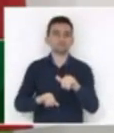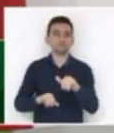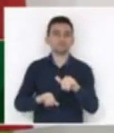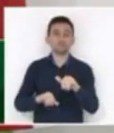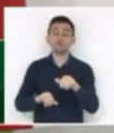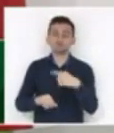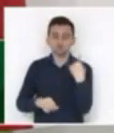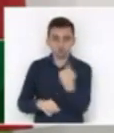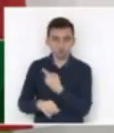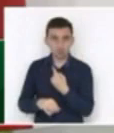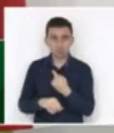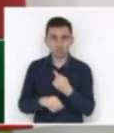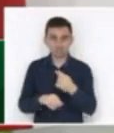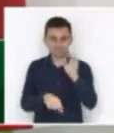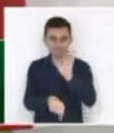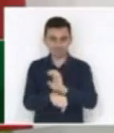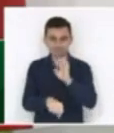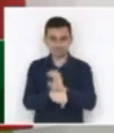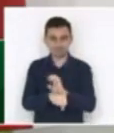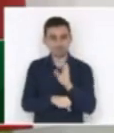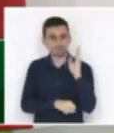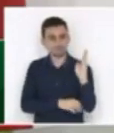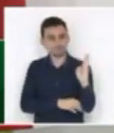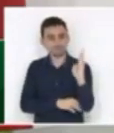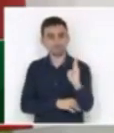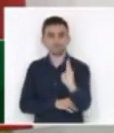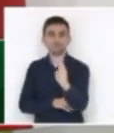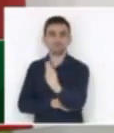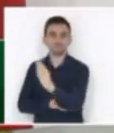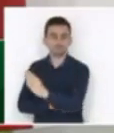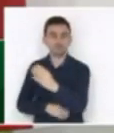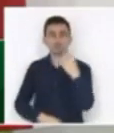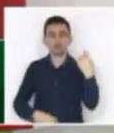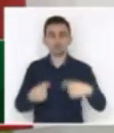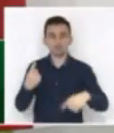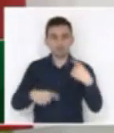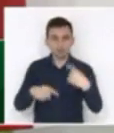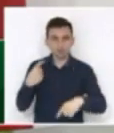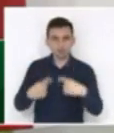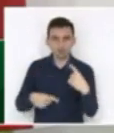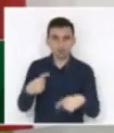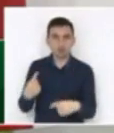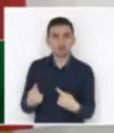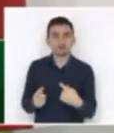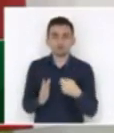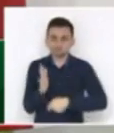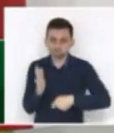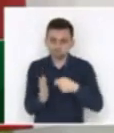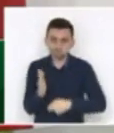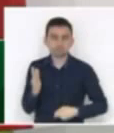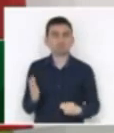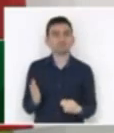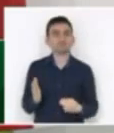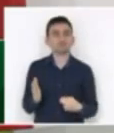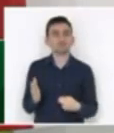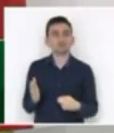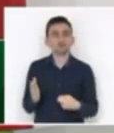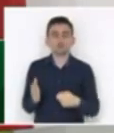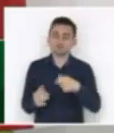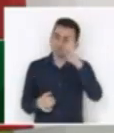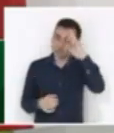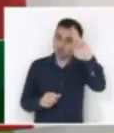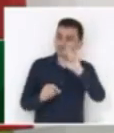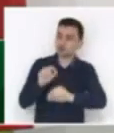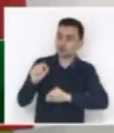o Estado ouvindo as mulheres e debatendo, dando voz, cobrando ações dos setores responsáveis.